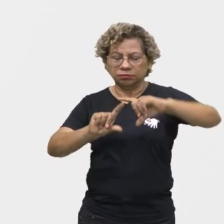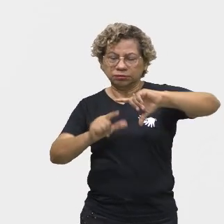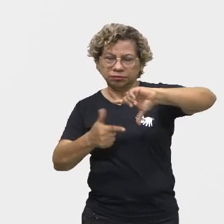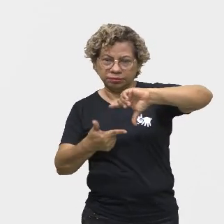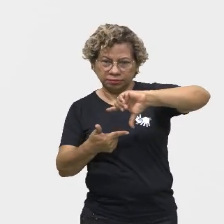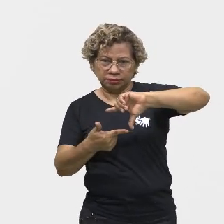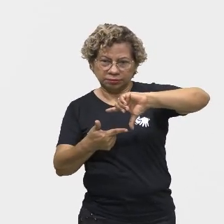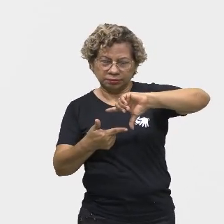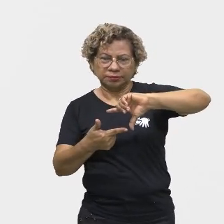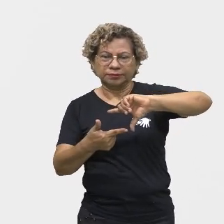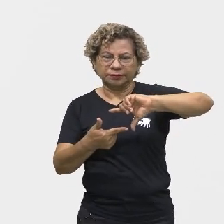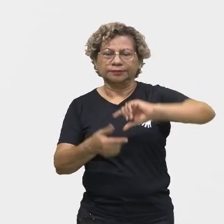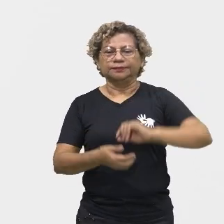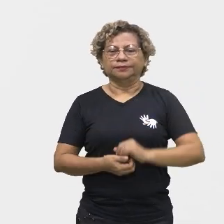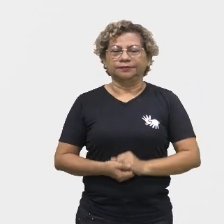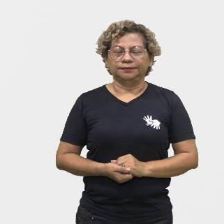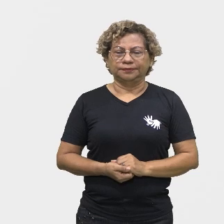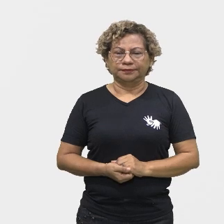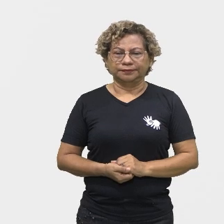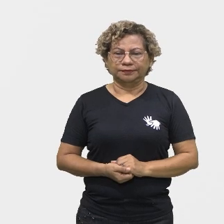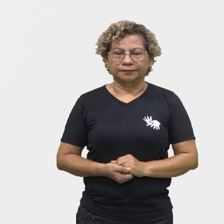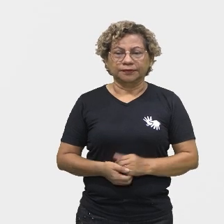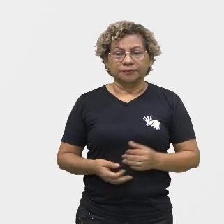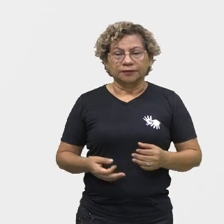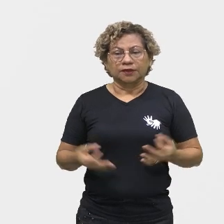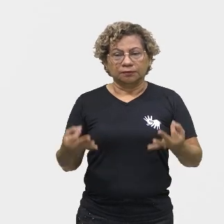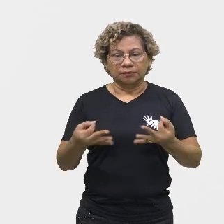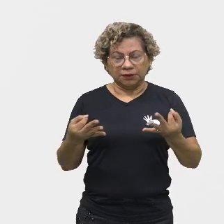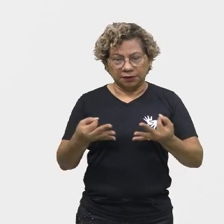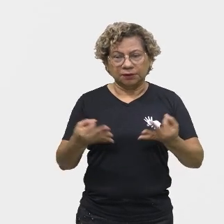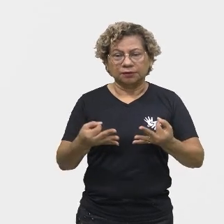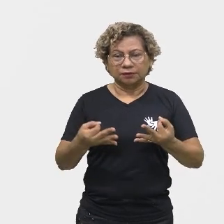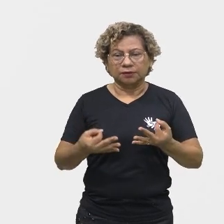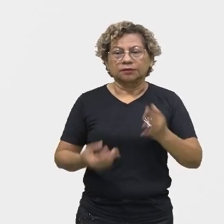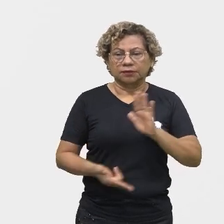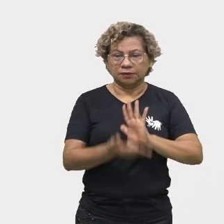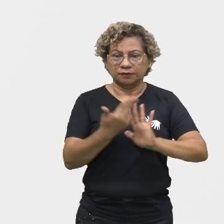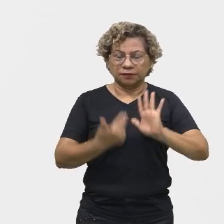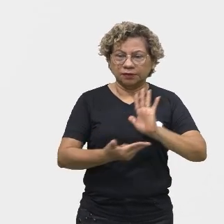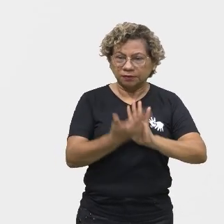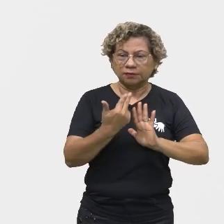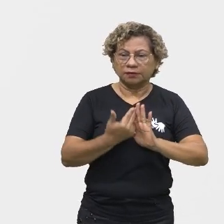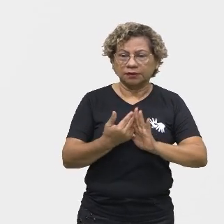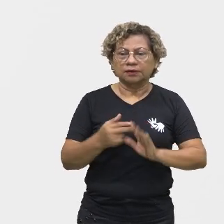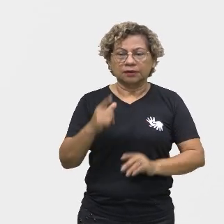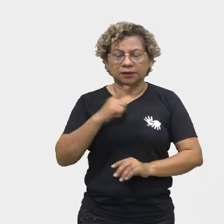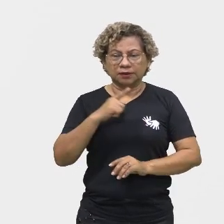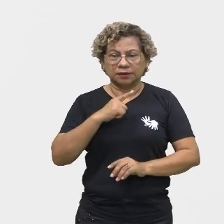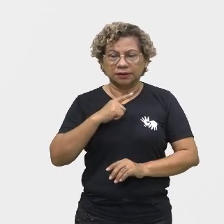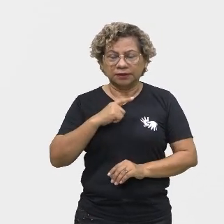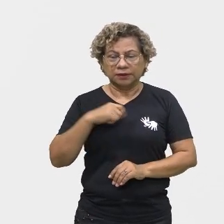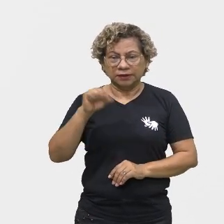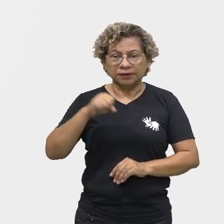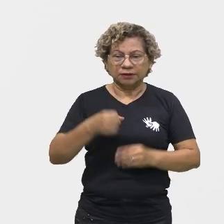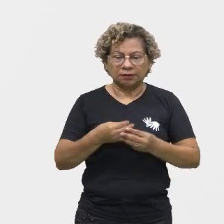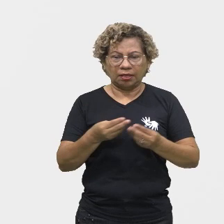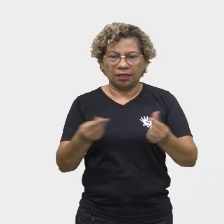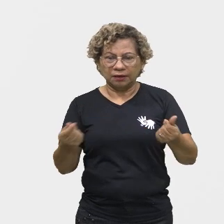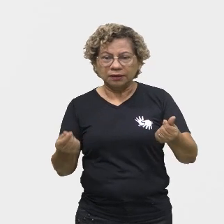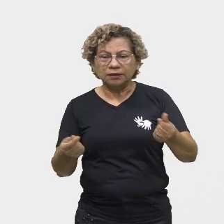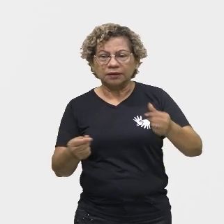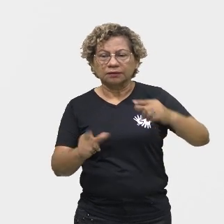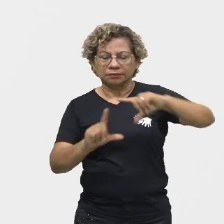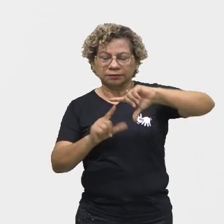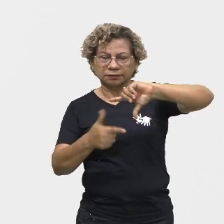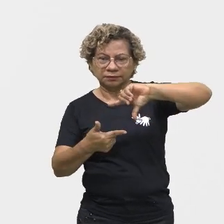geometrização das formas. As figuras, elas tornam-se superfícies geométricas fragmentadas.